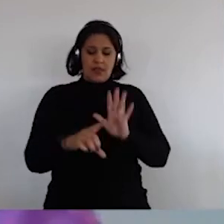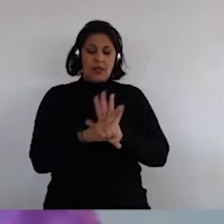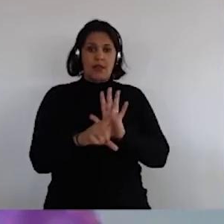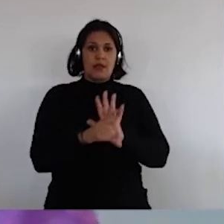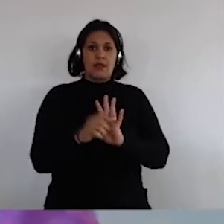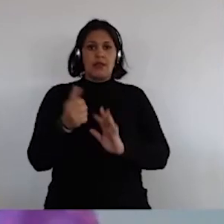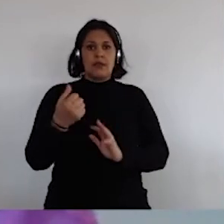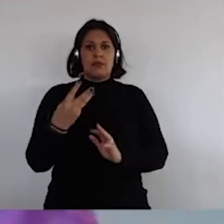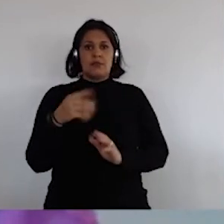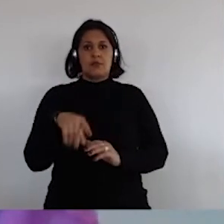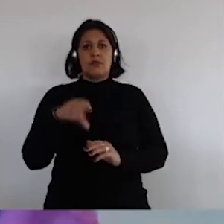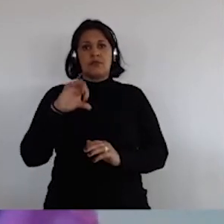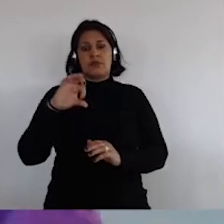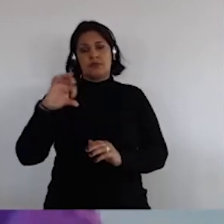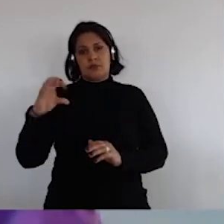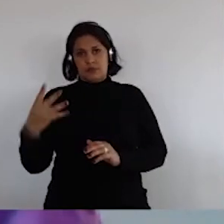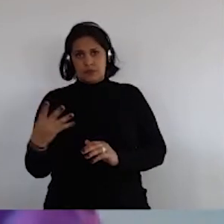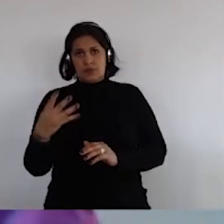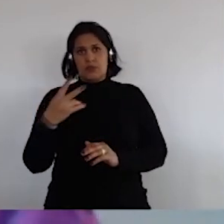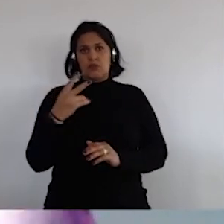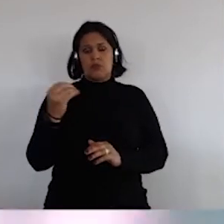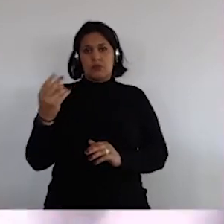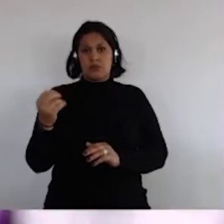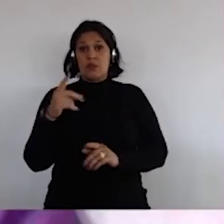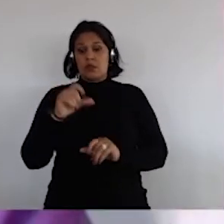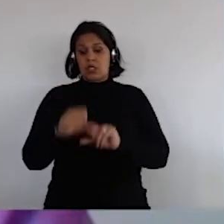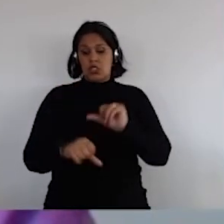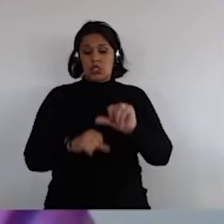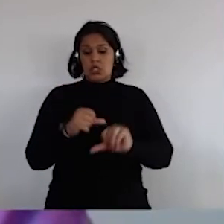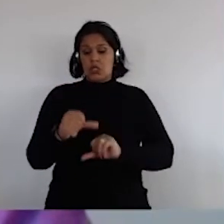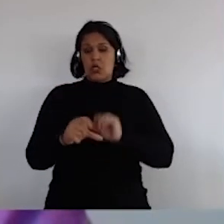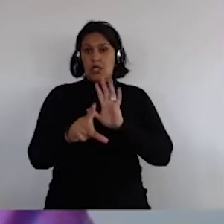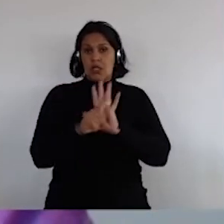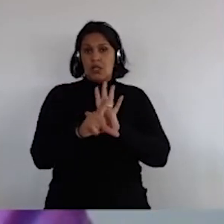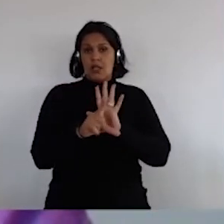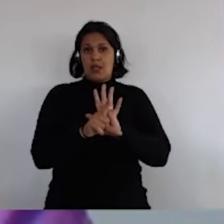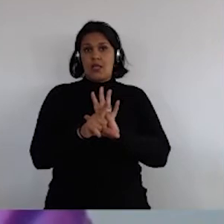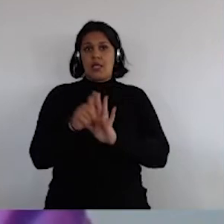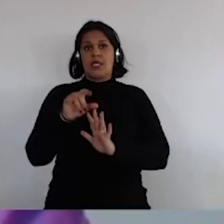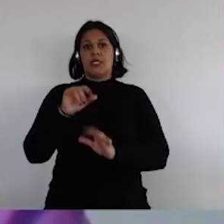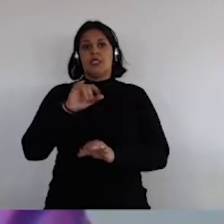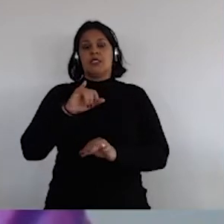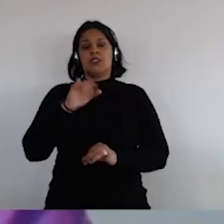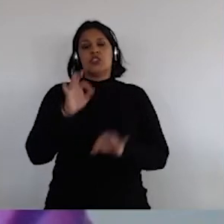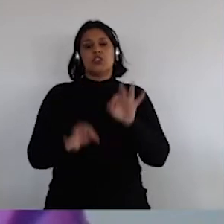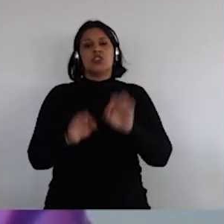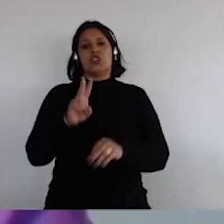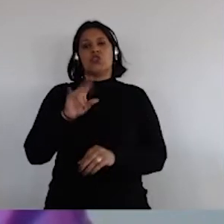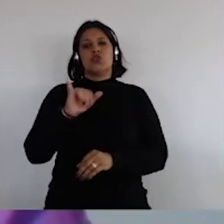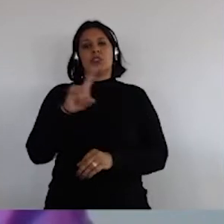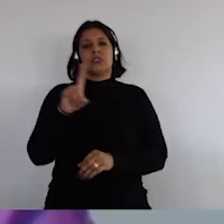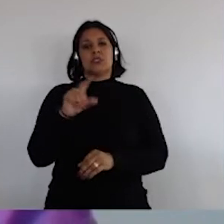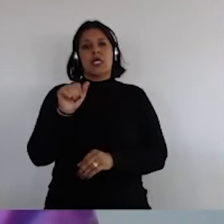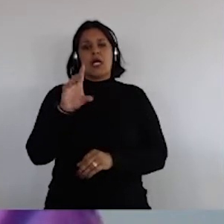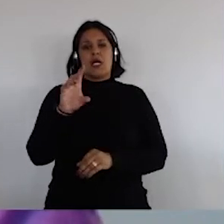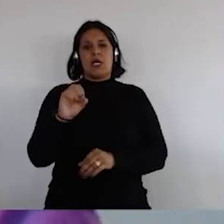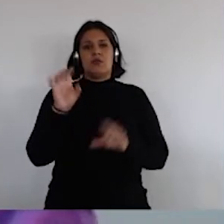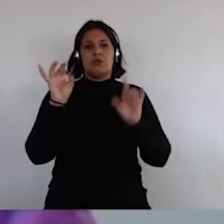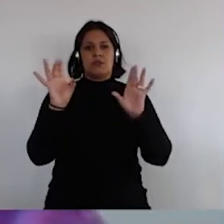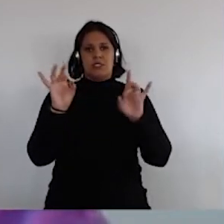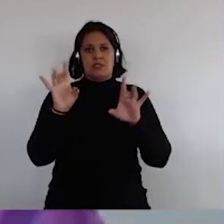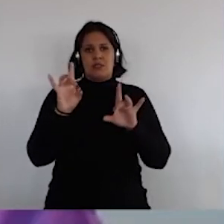13.994, de 2020, que alterou a famosa Lei do Juizado Especial, 9.099,